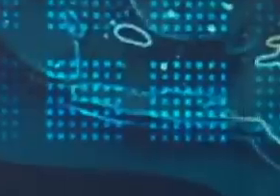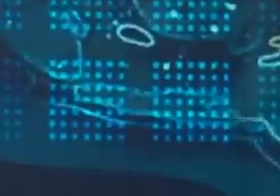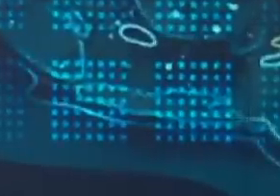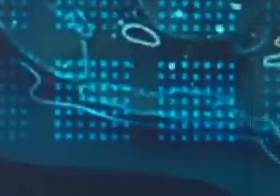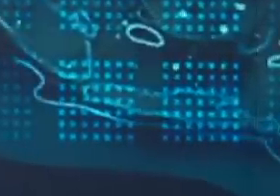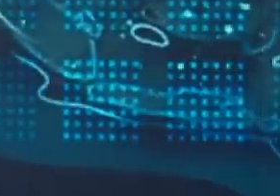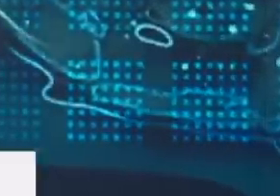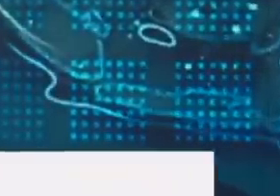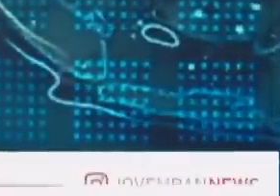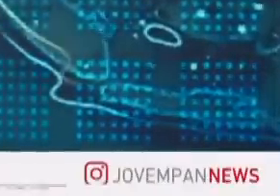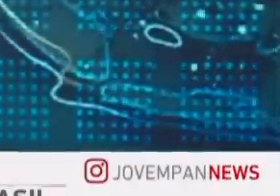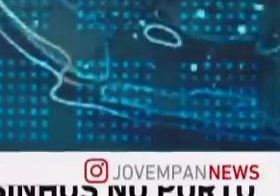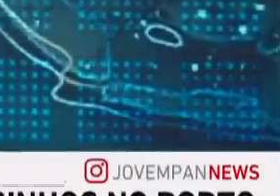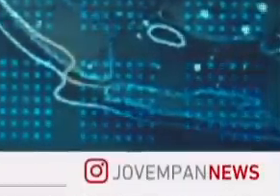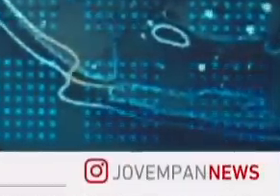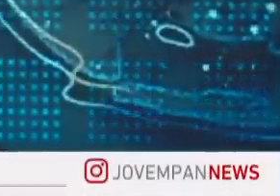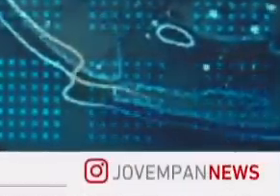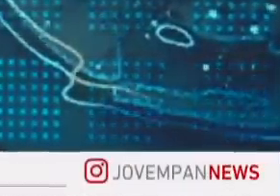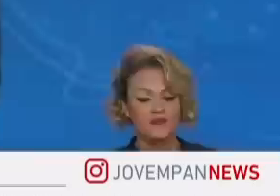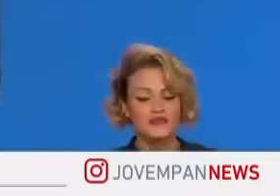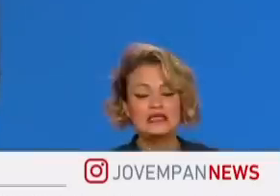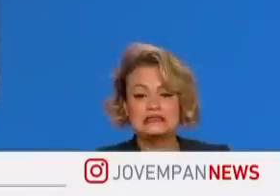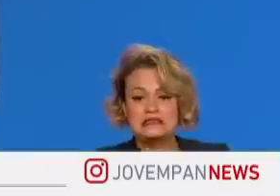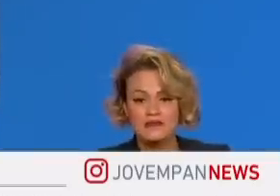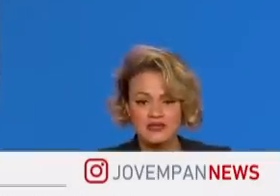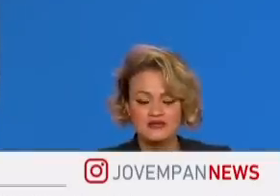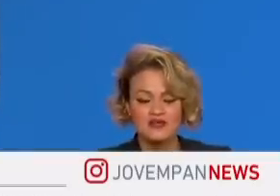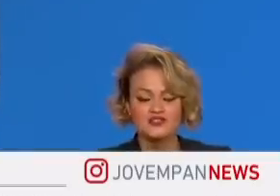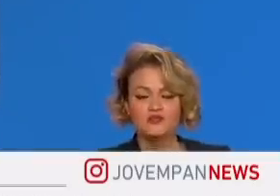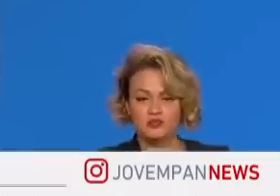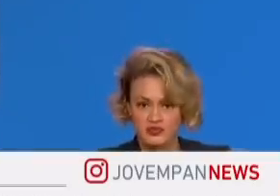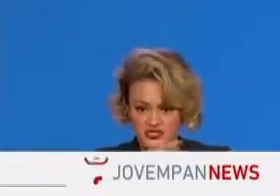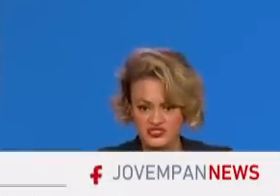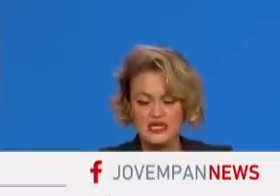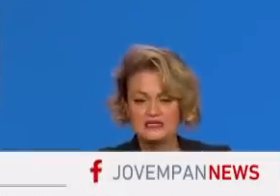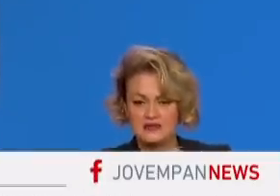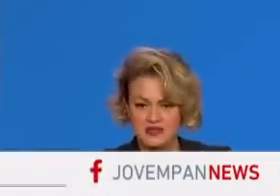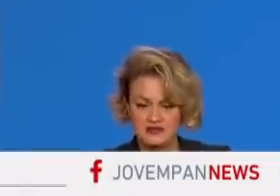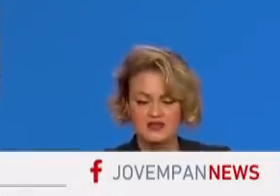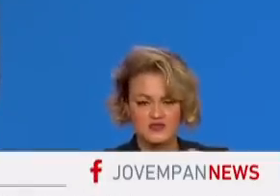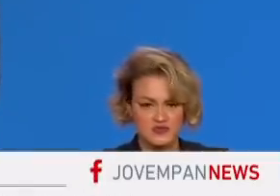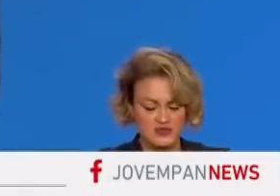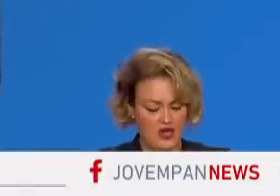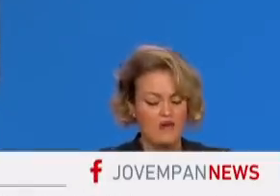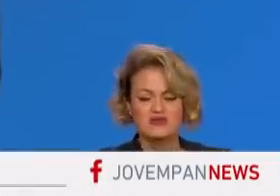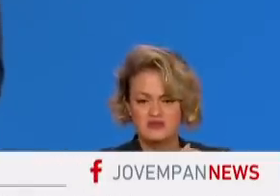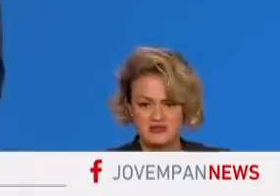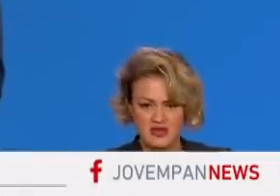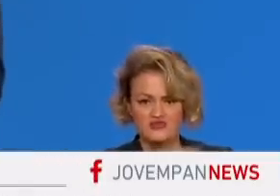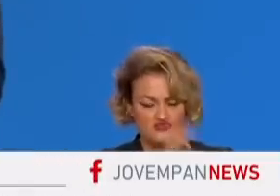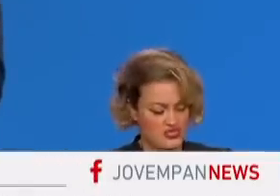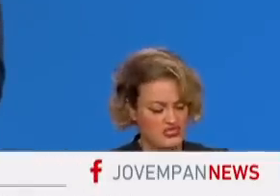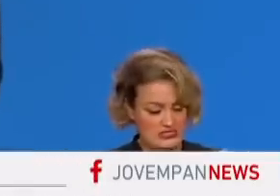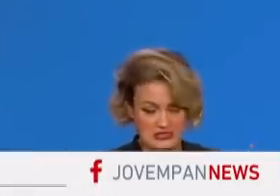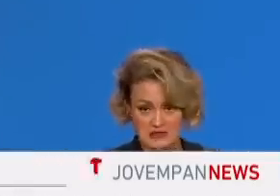Bom, nesse momento, o presidente Lula participa de um fórum com empresários e empreendedores em Portugal e, nesse momento, ele está falando.